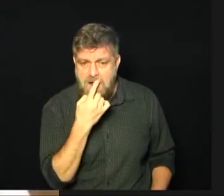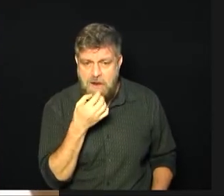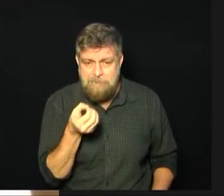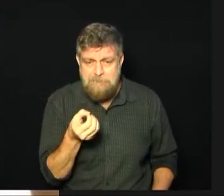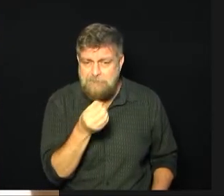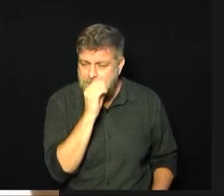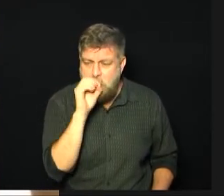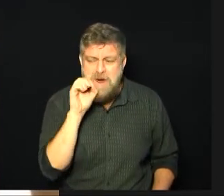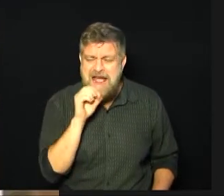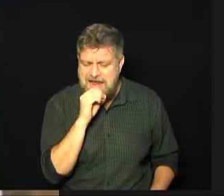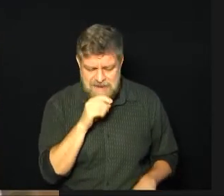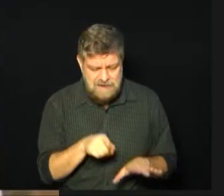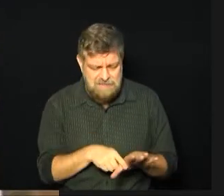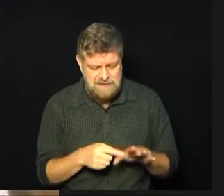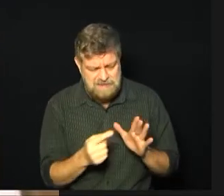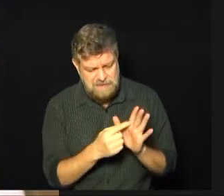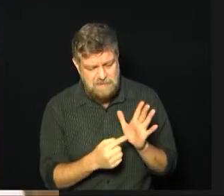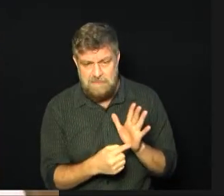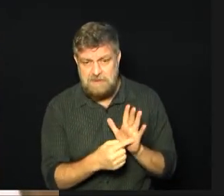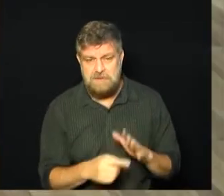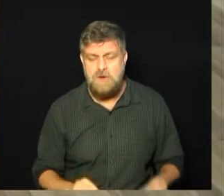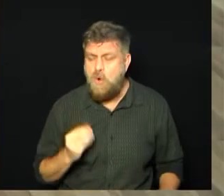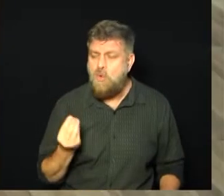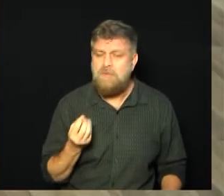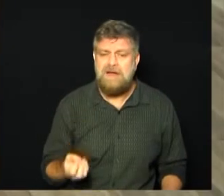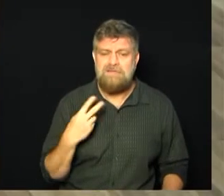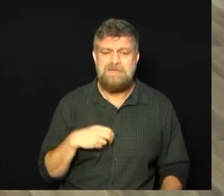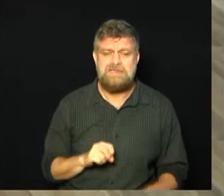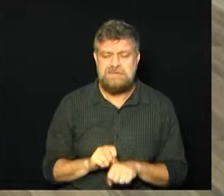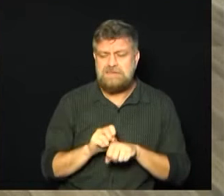pé. Tá? E como que acontece a transmissão?